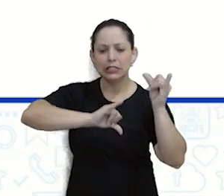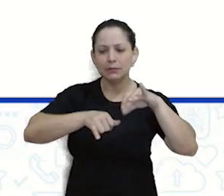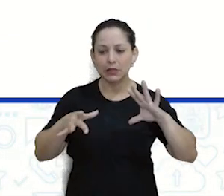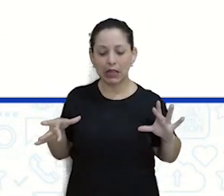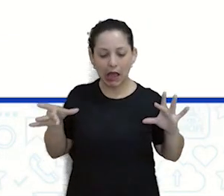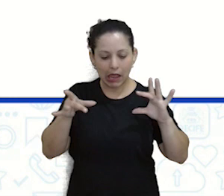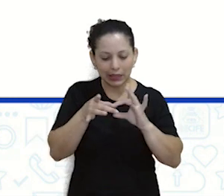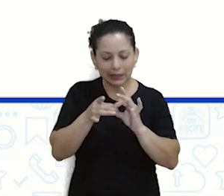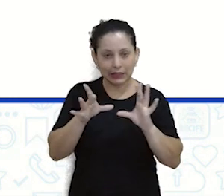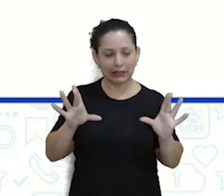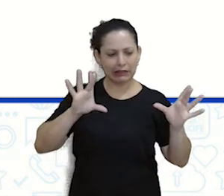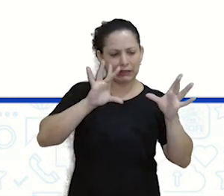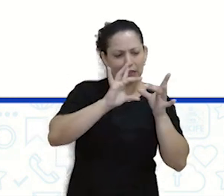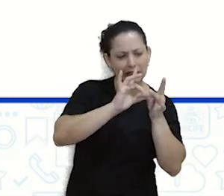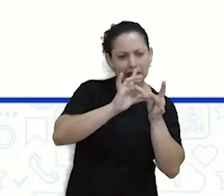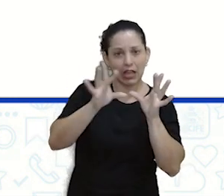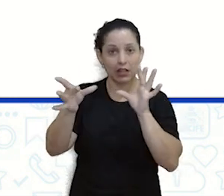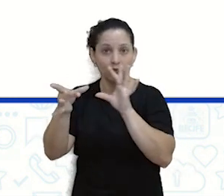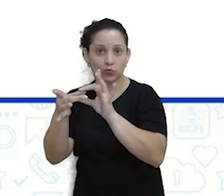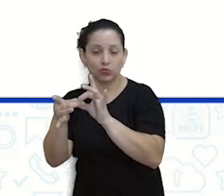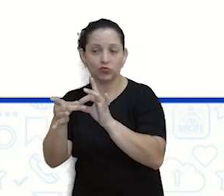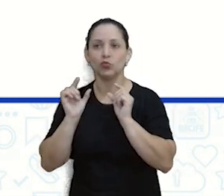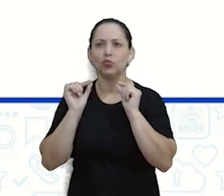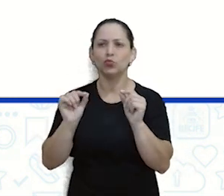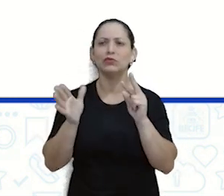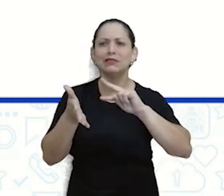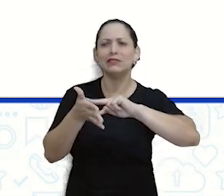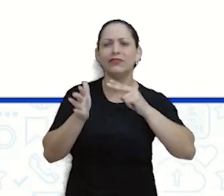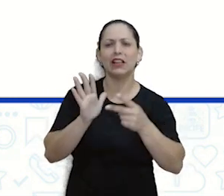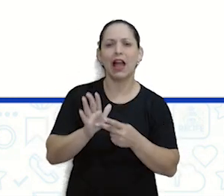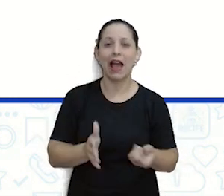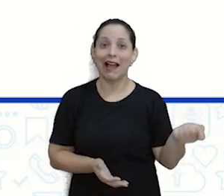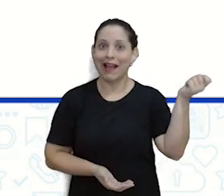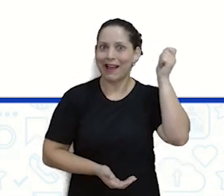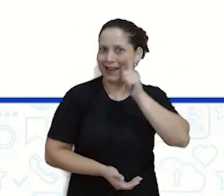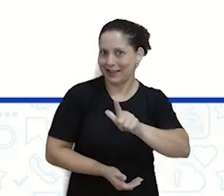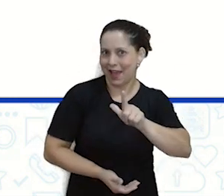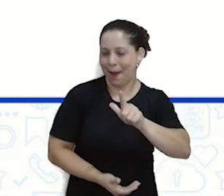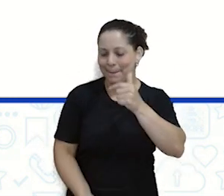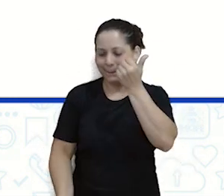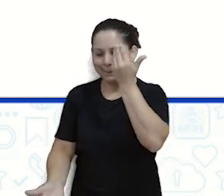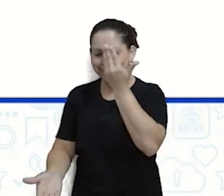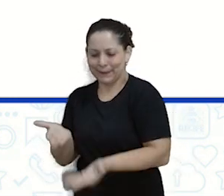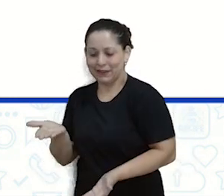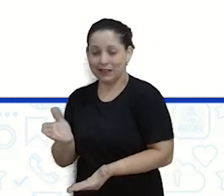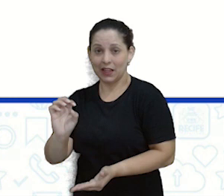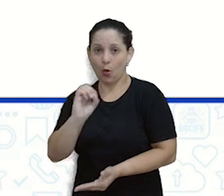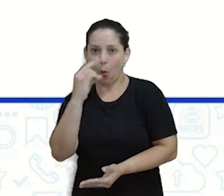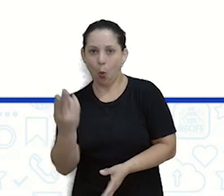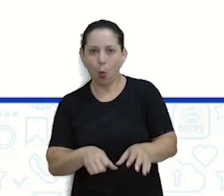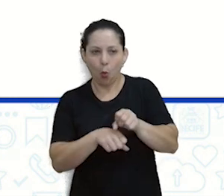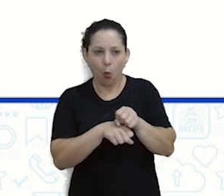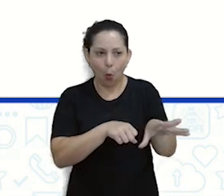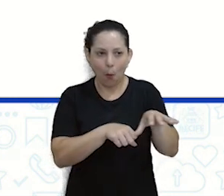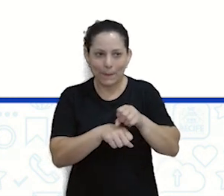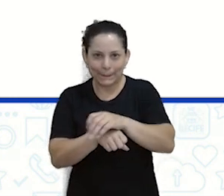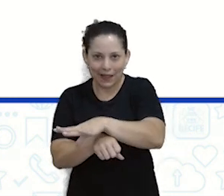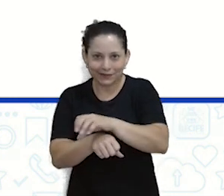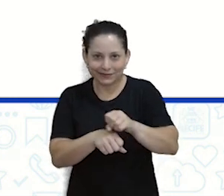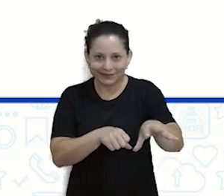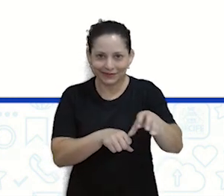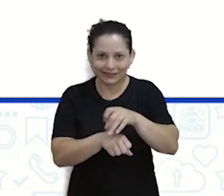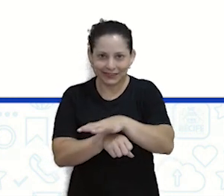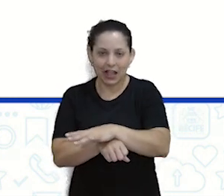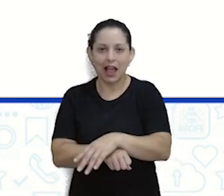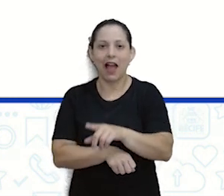vai representar o ganho, a perda ou compartilhamento de elétrons entre